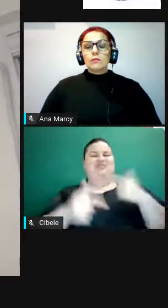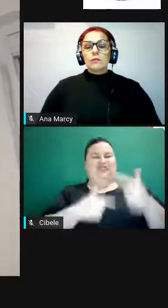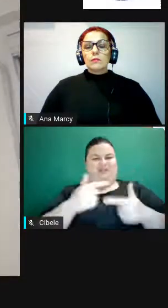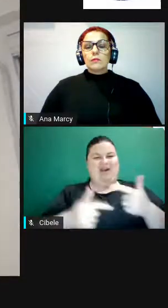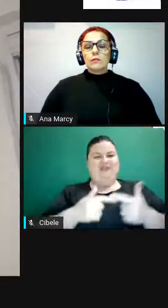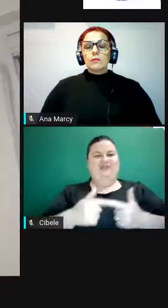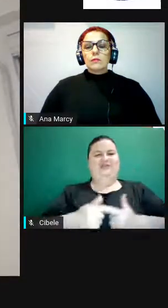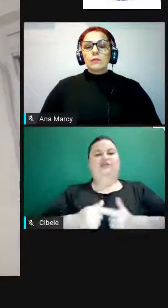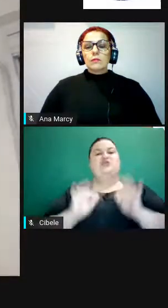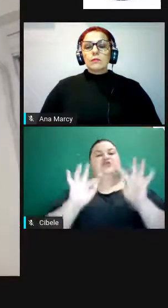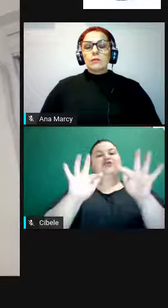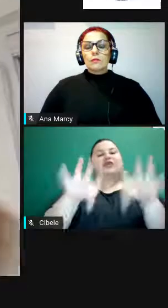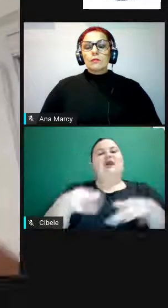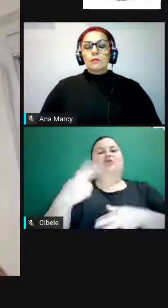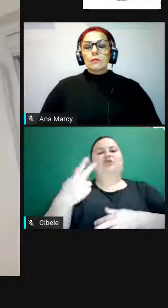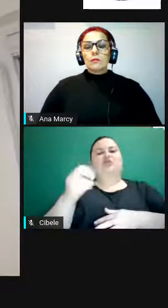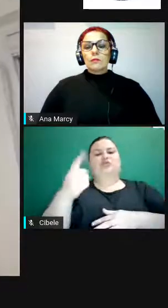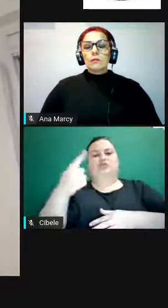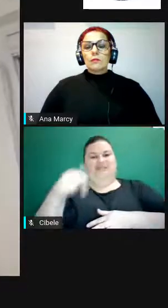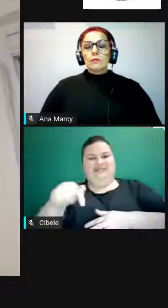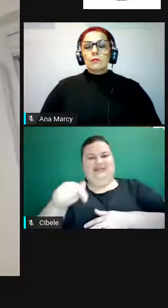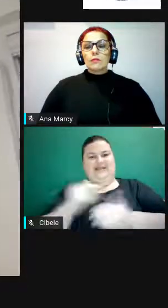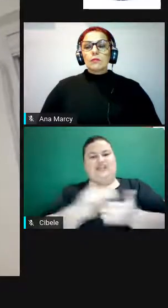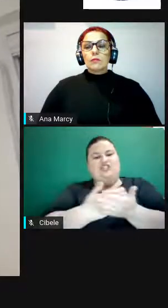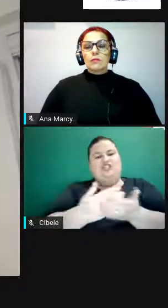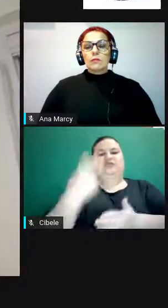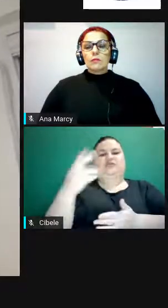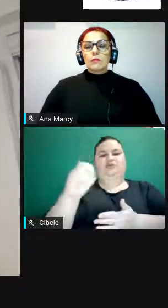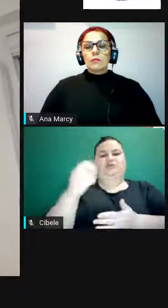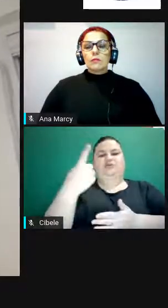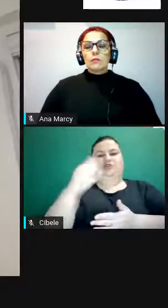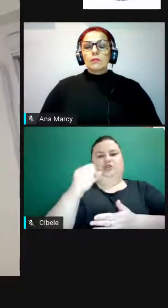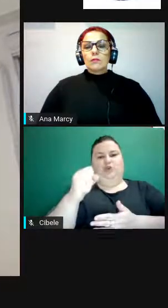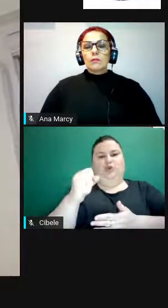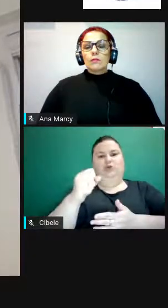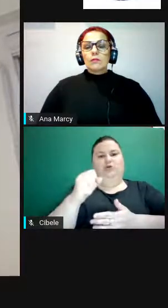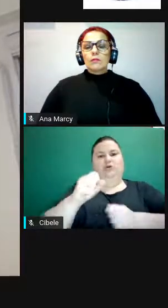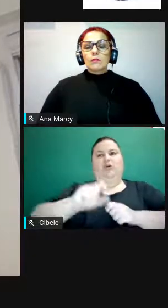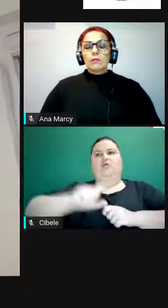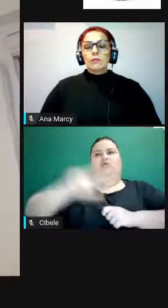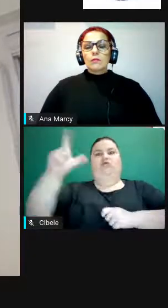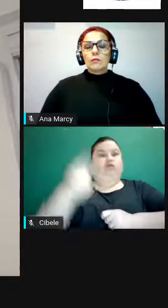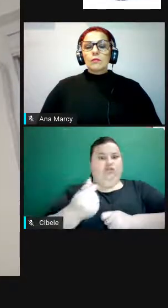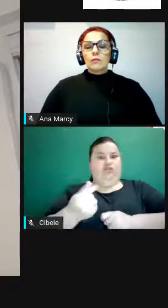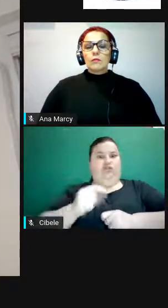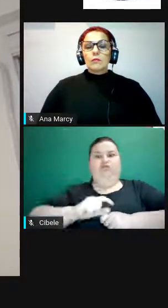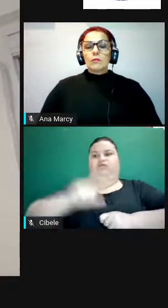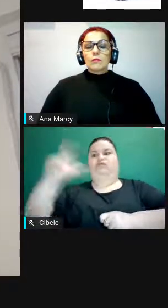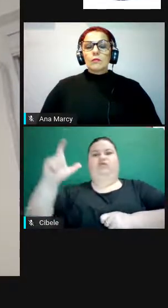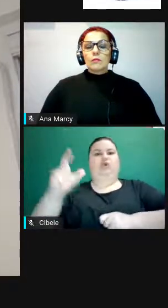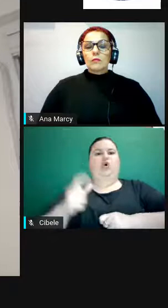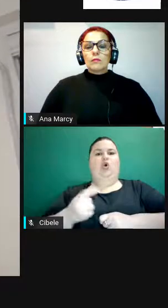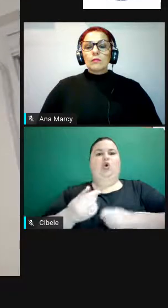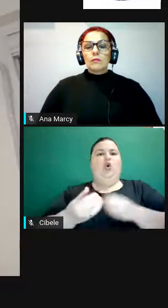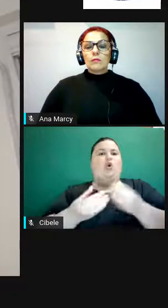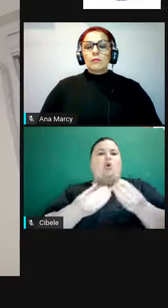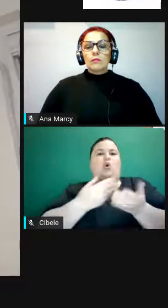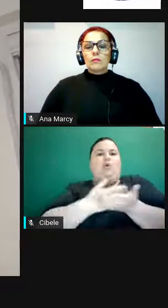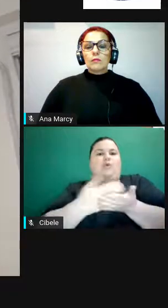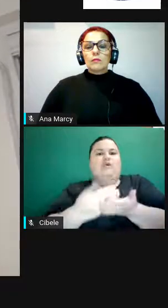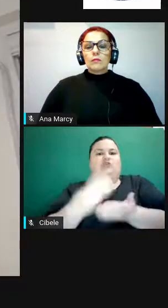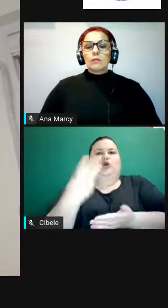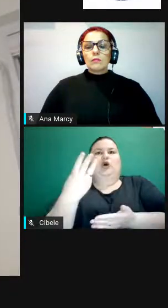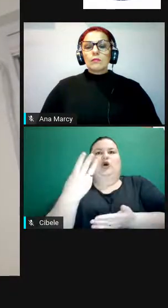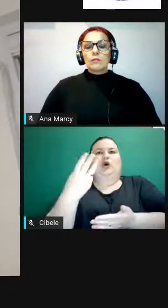2018 a empresa deu um salto de faturamento então a gente deixou de faturar ele a três quatro mil reais para faturar 25.000